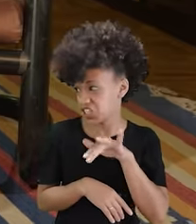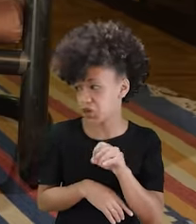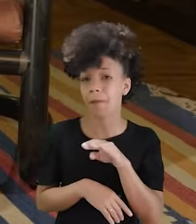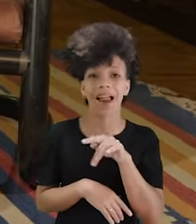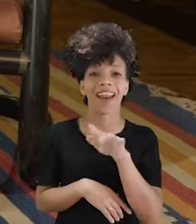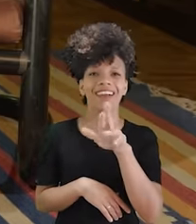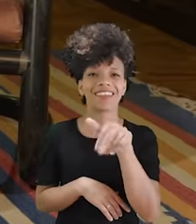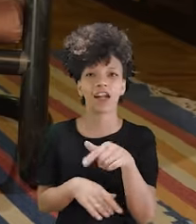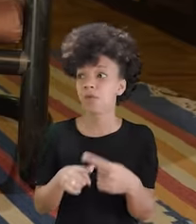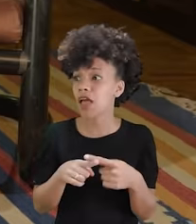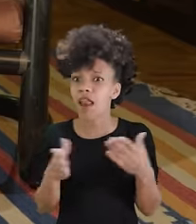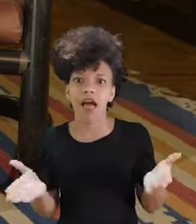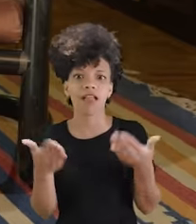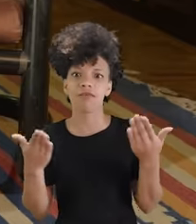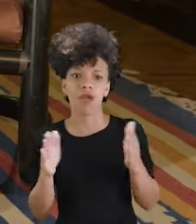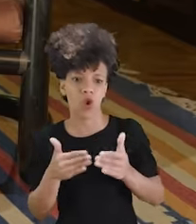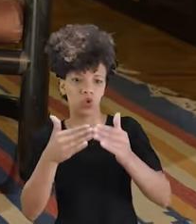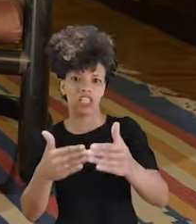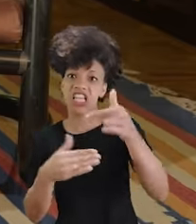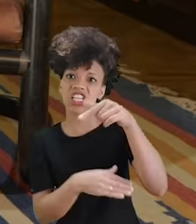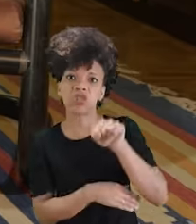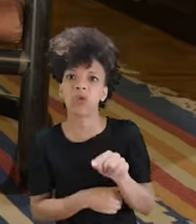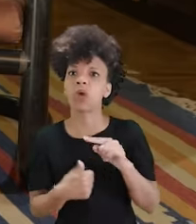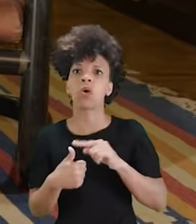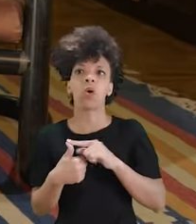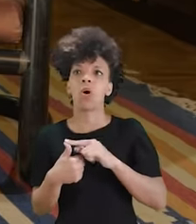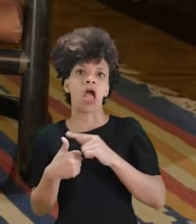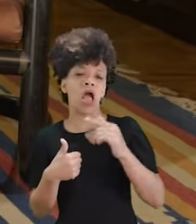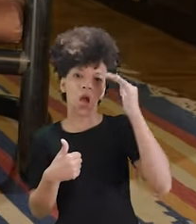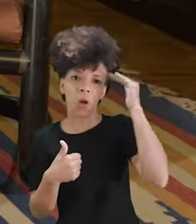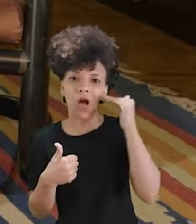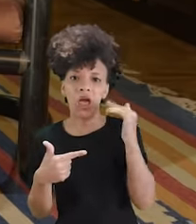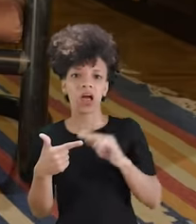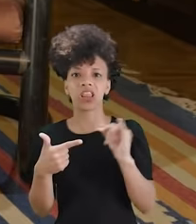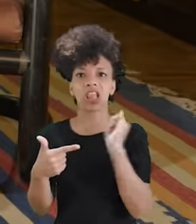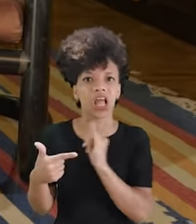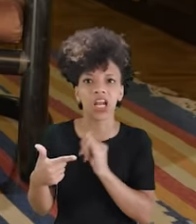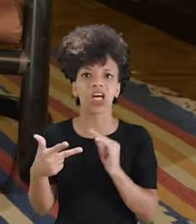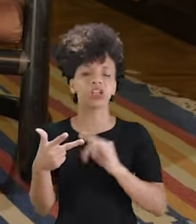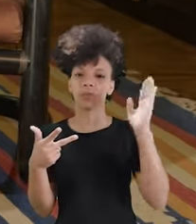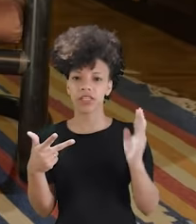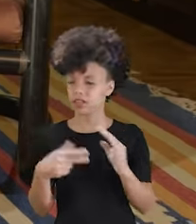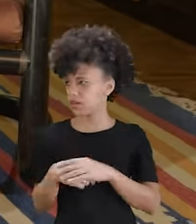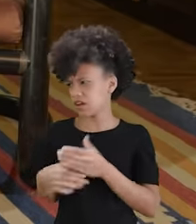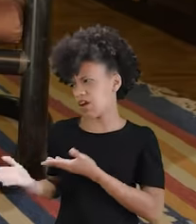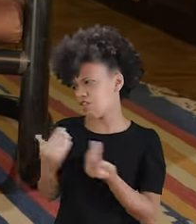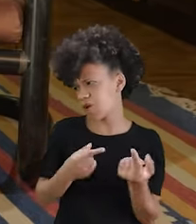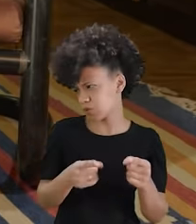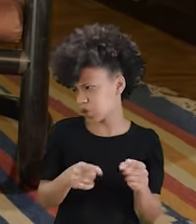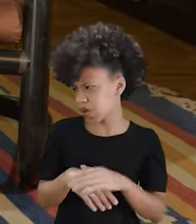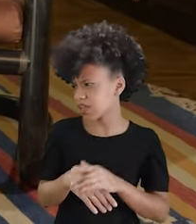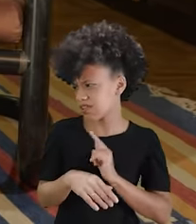malandro ela anima um cruzeiro de 7 mil pessoas têm coreano italiano brasileiro agora eu te chamo assim vem do